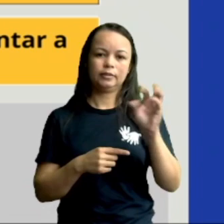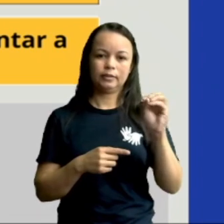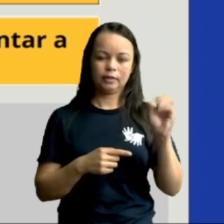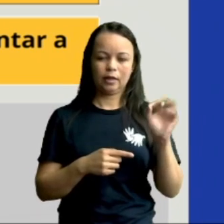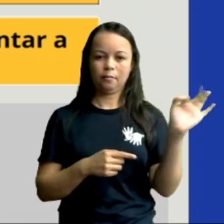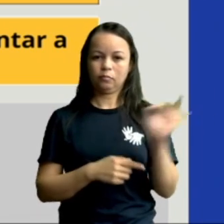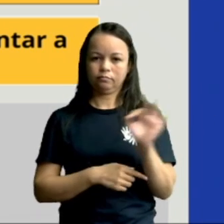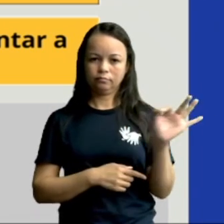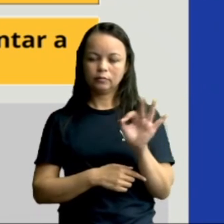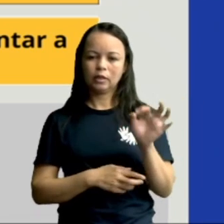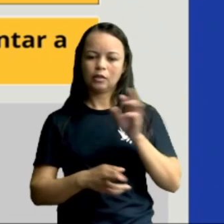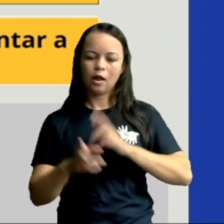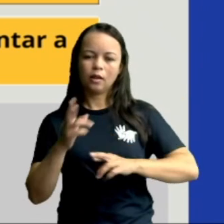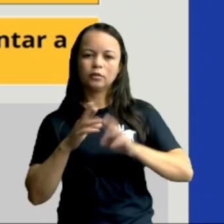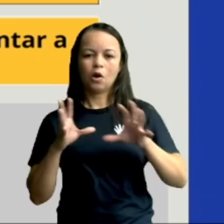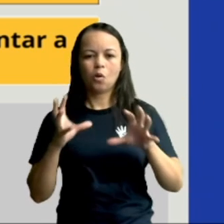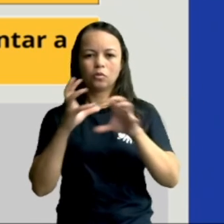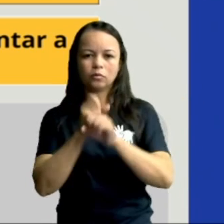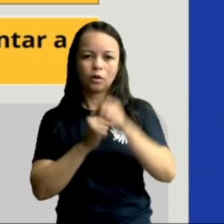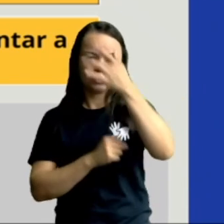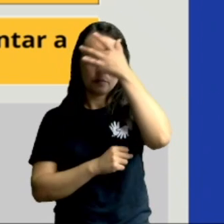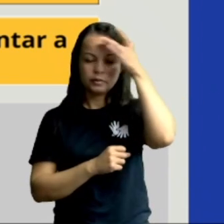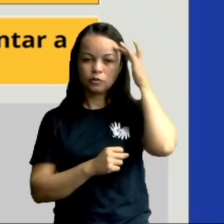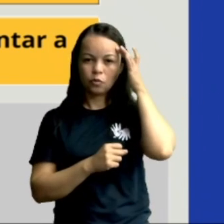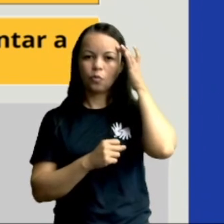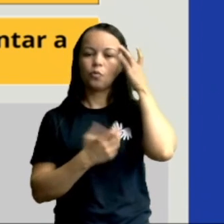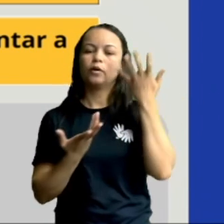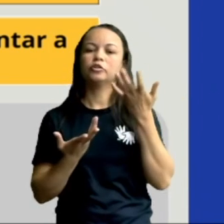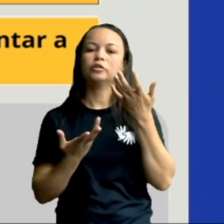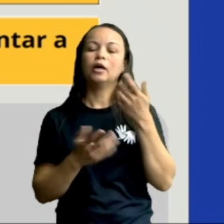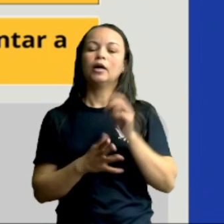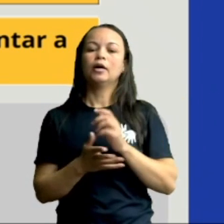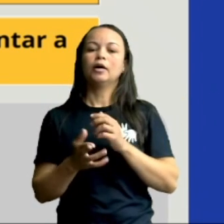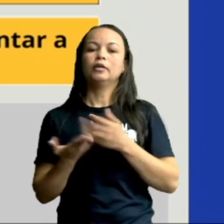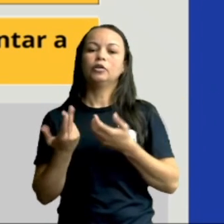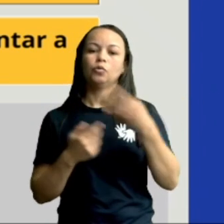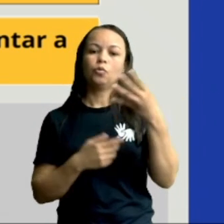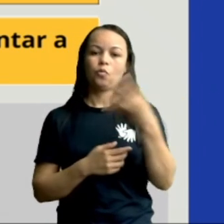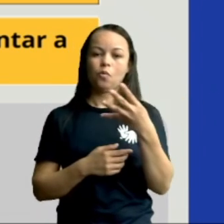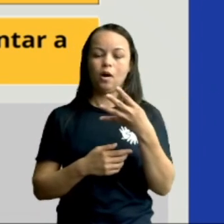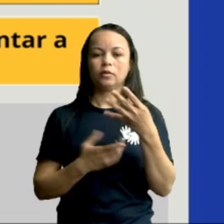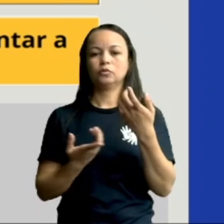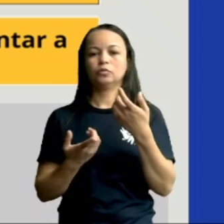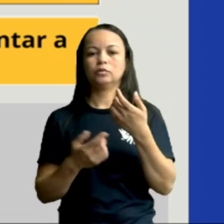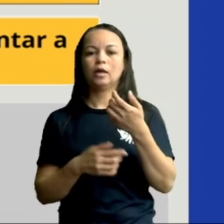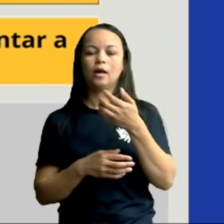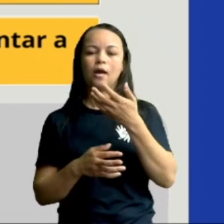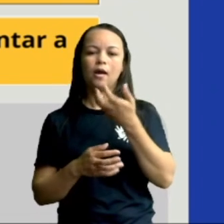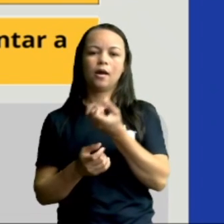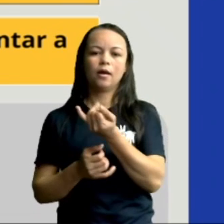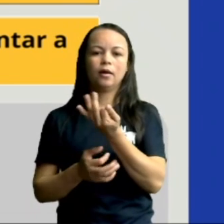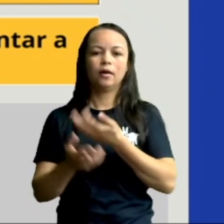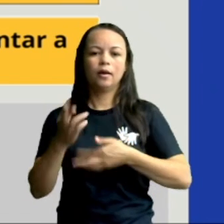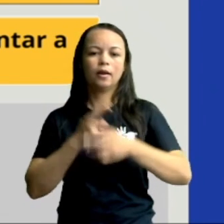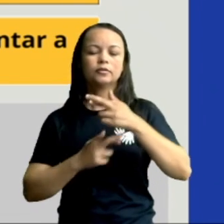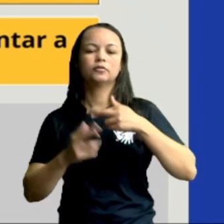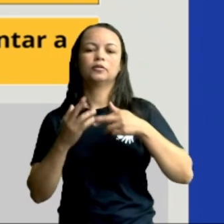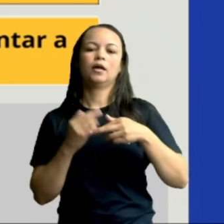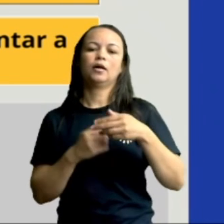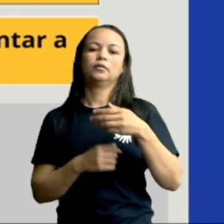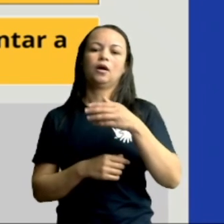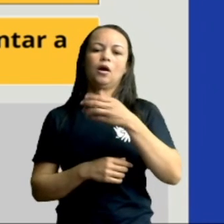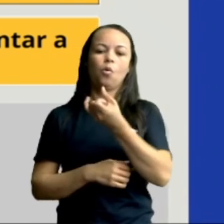100% aí relacionado ao total de pessoas, o 100%, e 1/4 relacionado ao total de crianças, que foi 20.